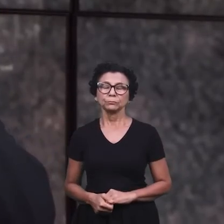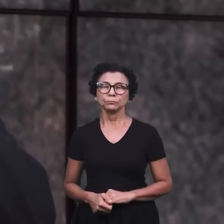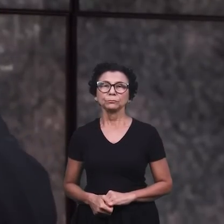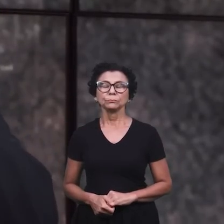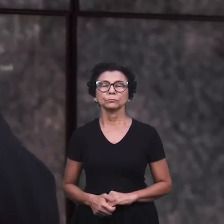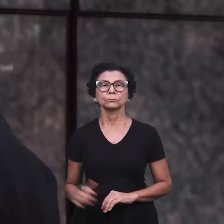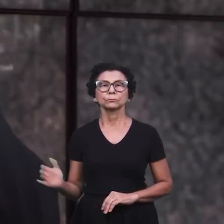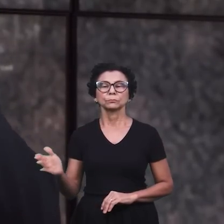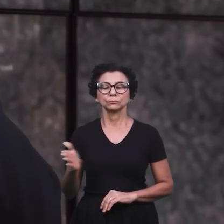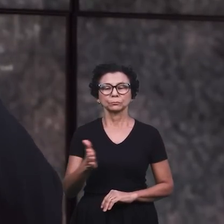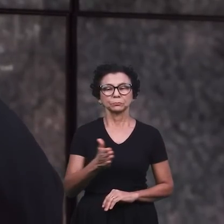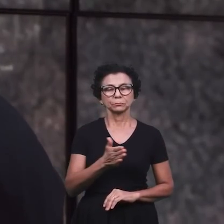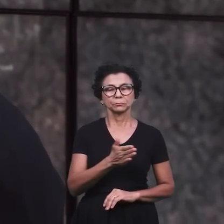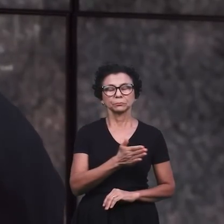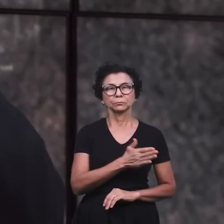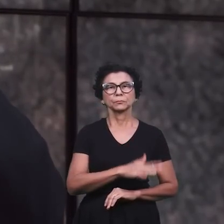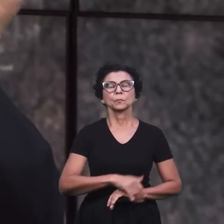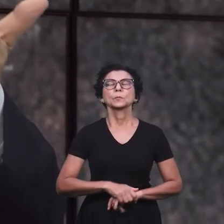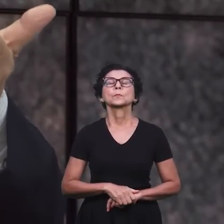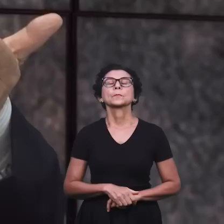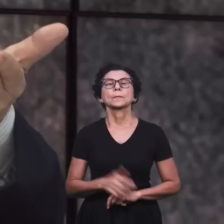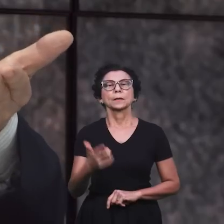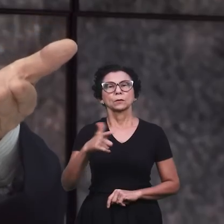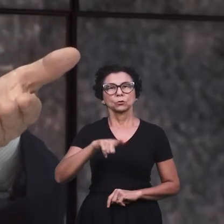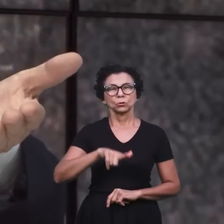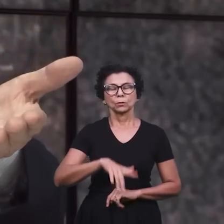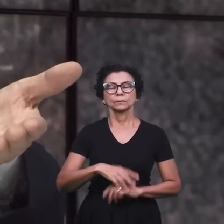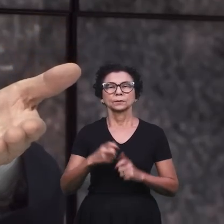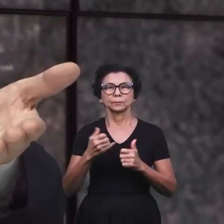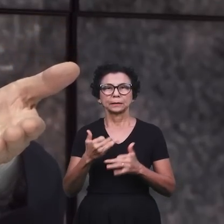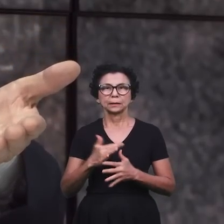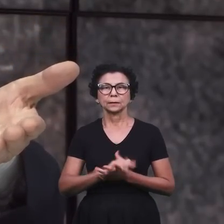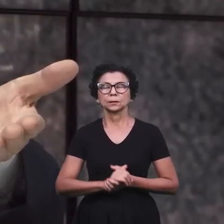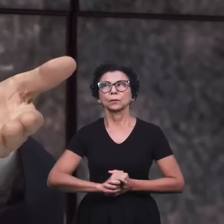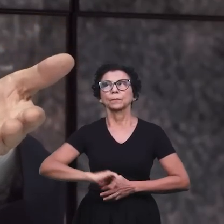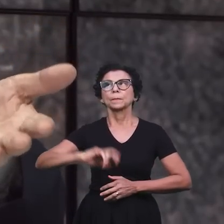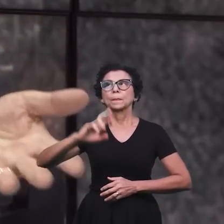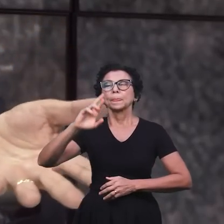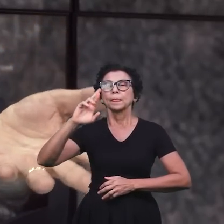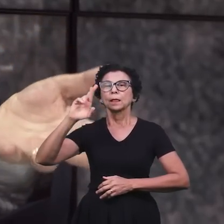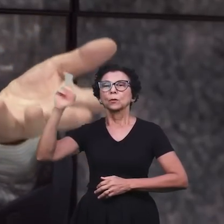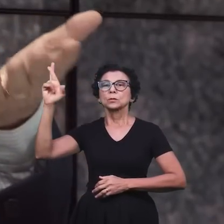aliança, dá a sua vida pelos nossos pecados,